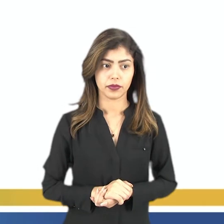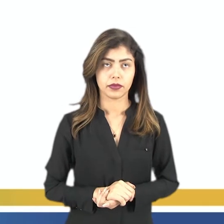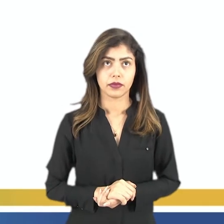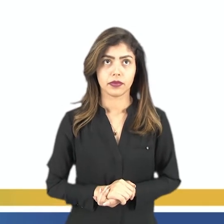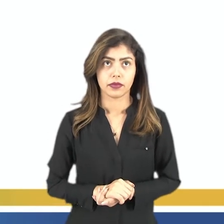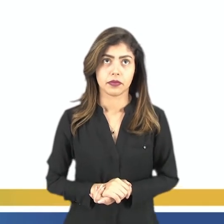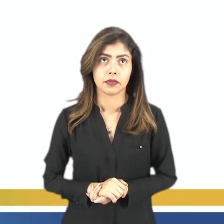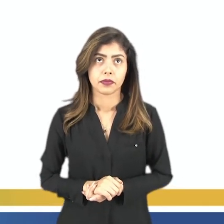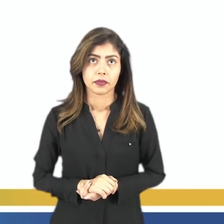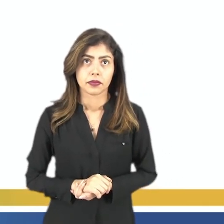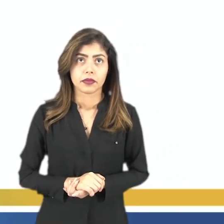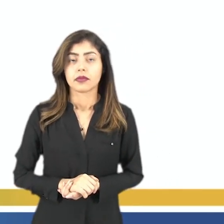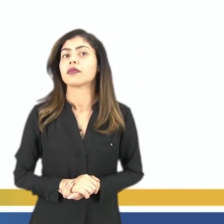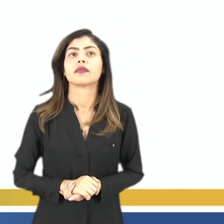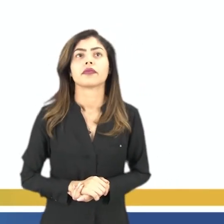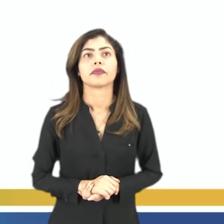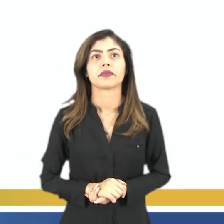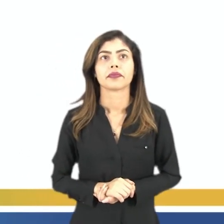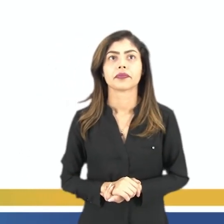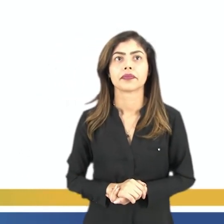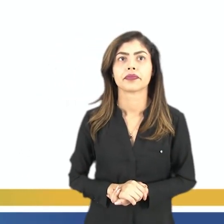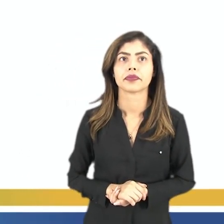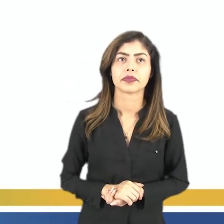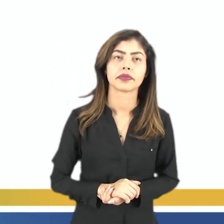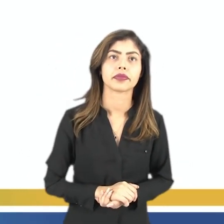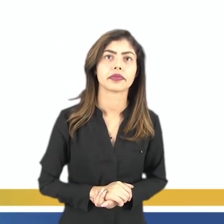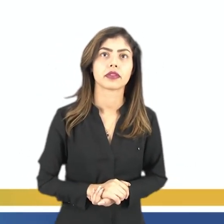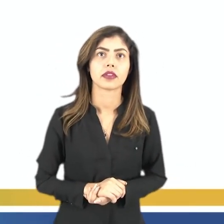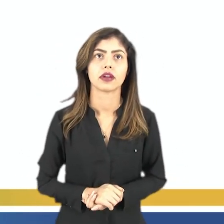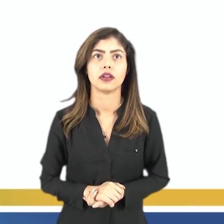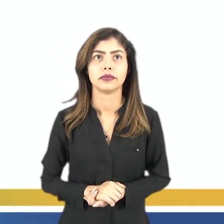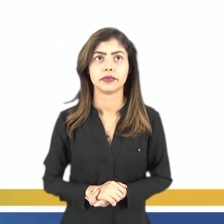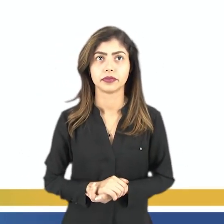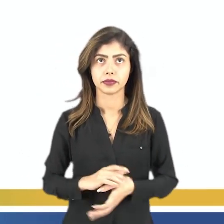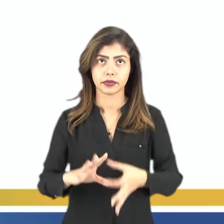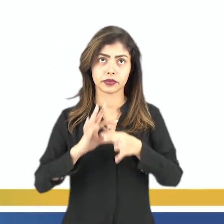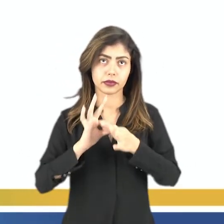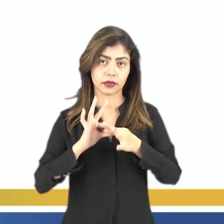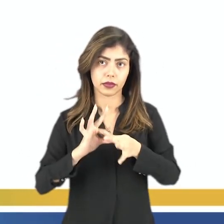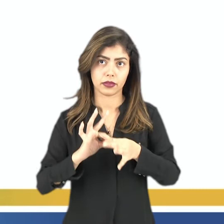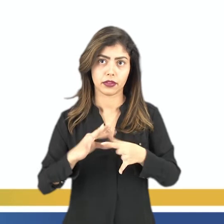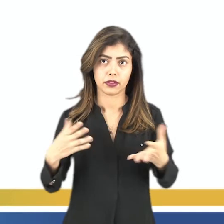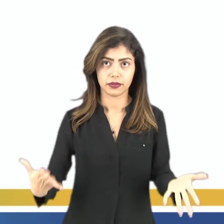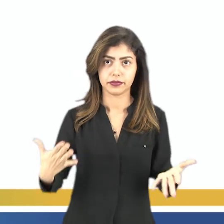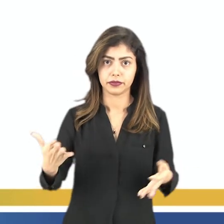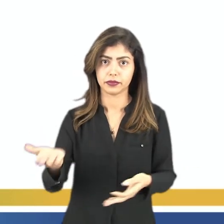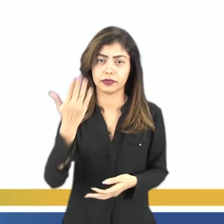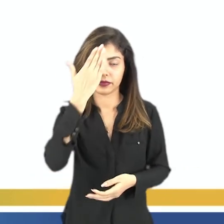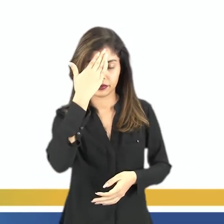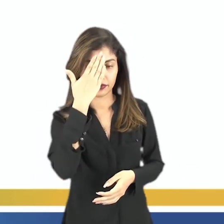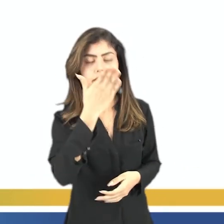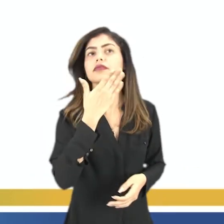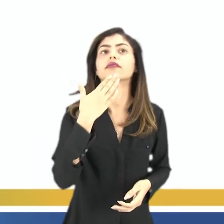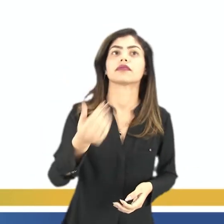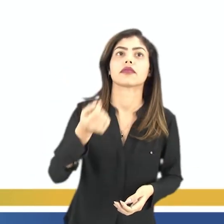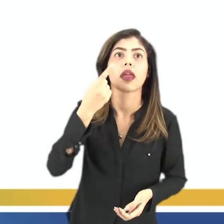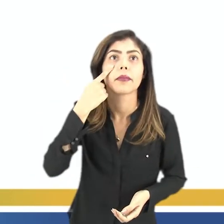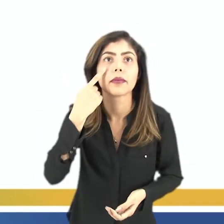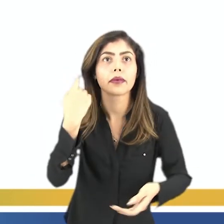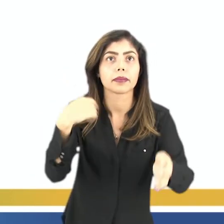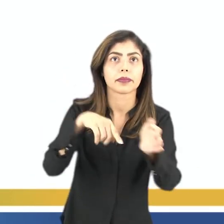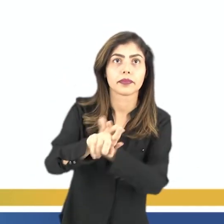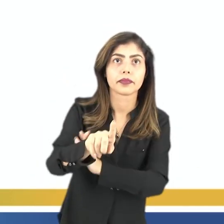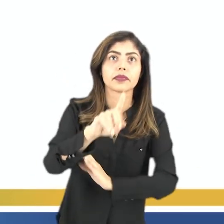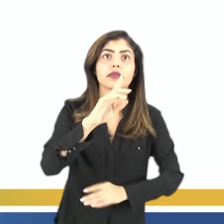exercitar as finalidades desses materiais ali que são ligados no curto-circuito? Vamos entender melhor? Olha a primeira questão